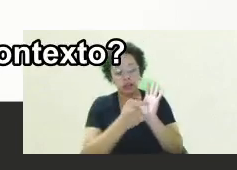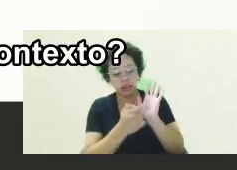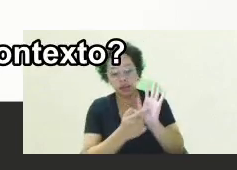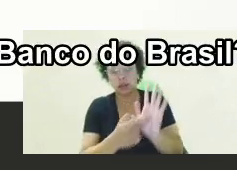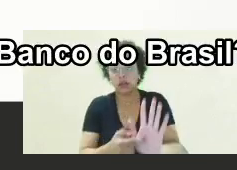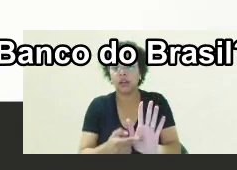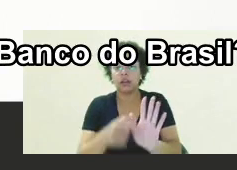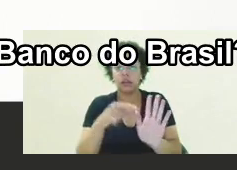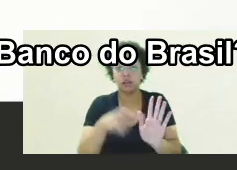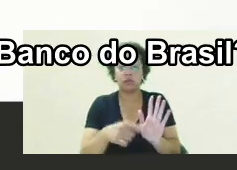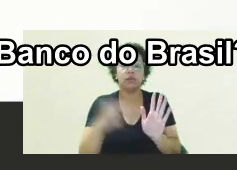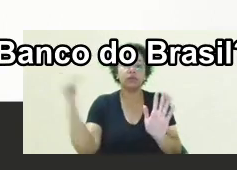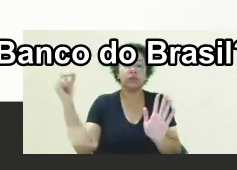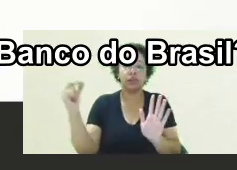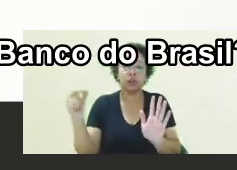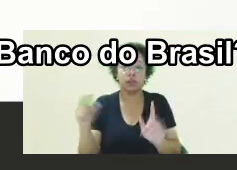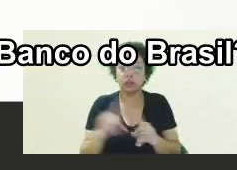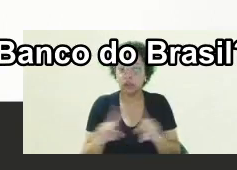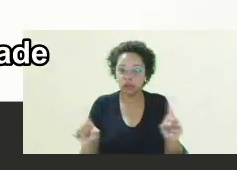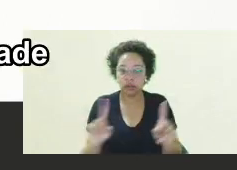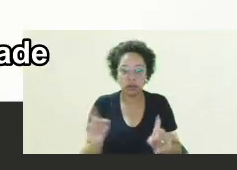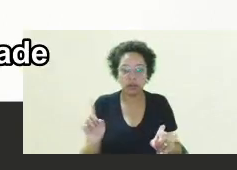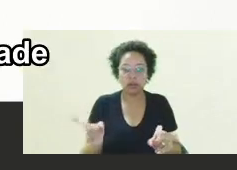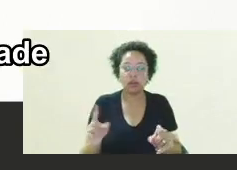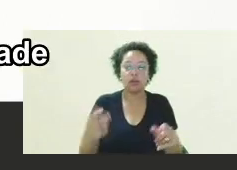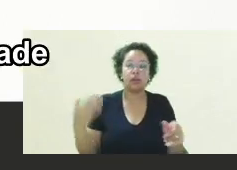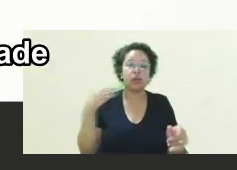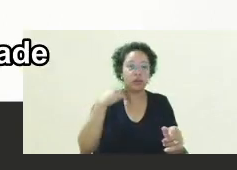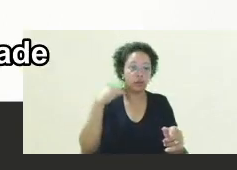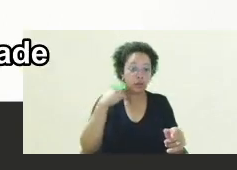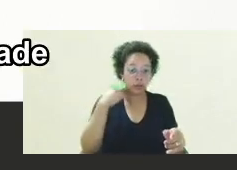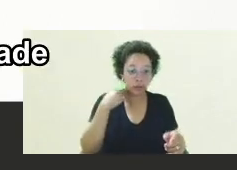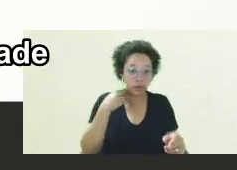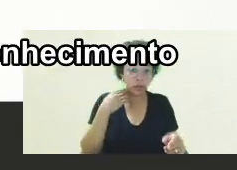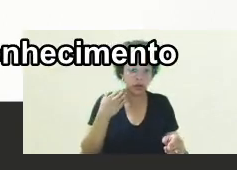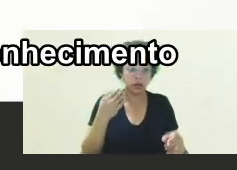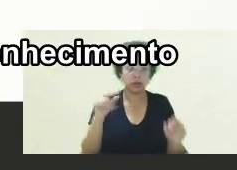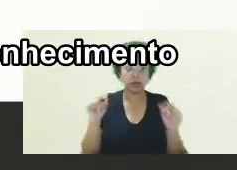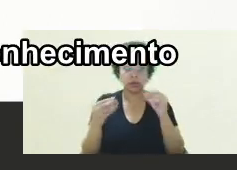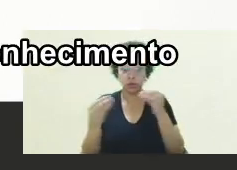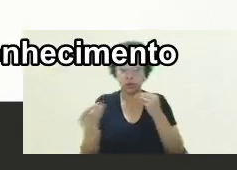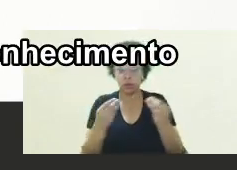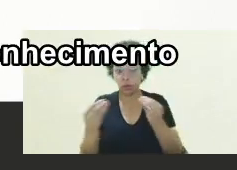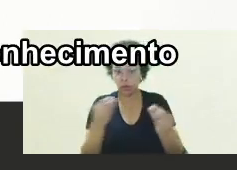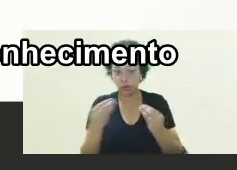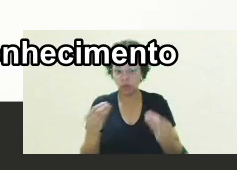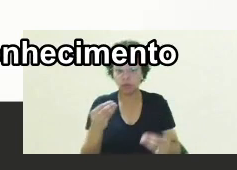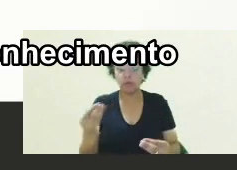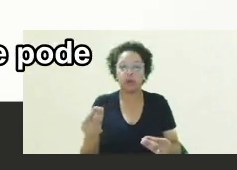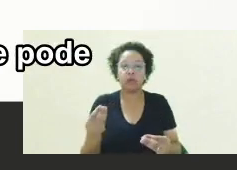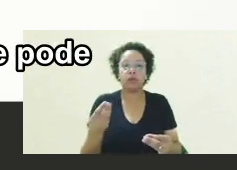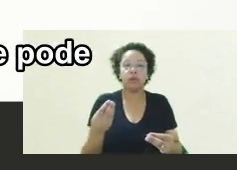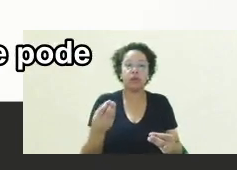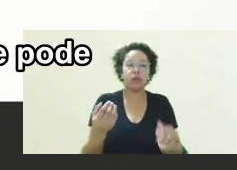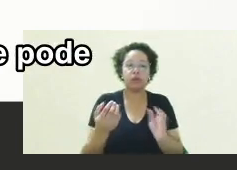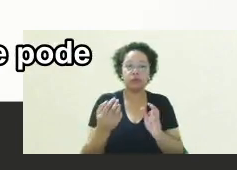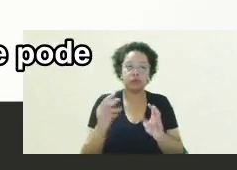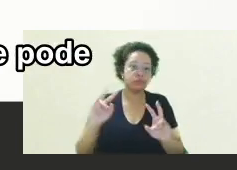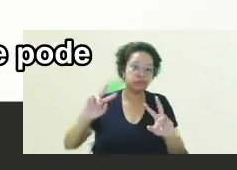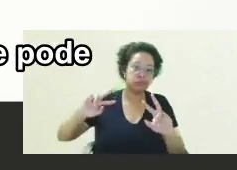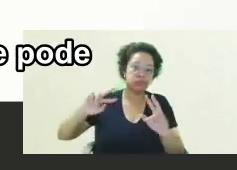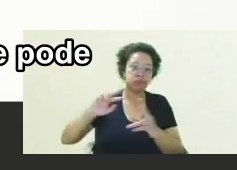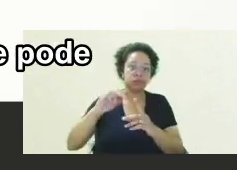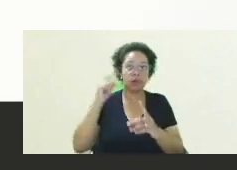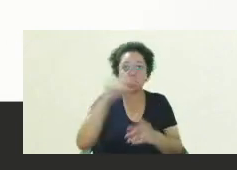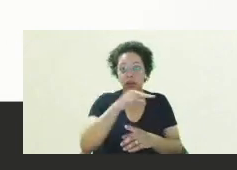que é o nosso contexto? Qual que é a realidade, por exemplo, no Banco do Brasil? Quem é essa comunidade de design? Qual é o nível de conhecimento deles?